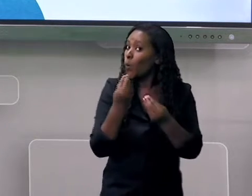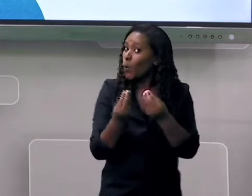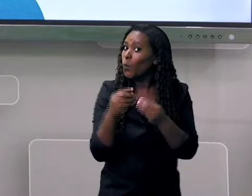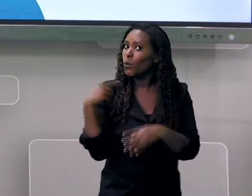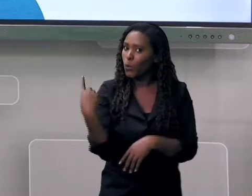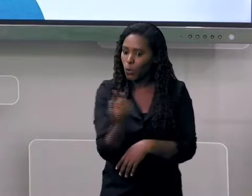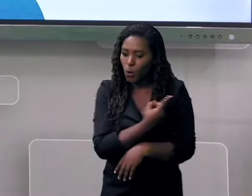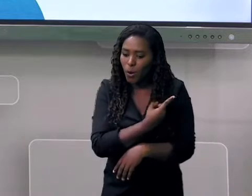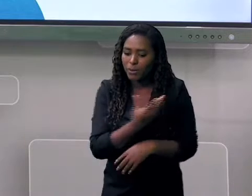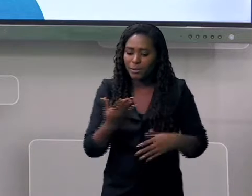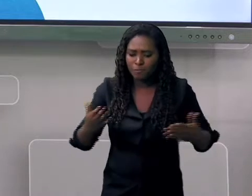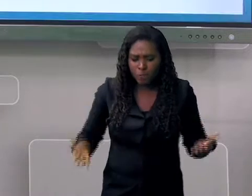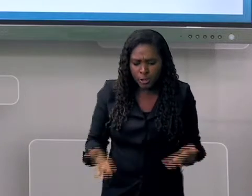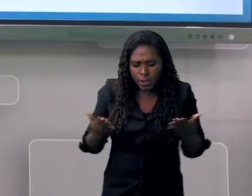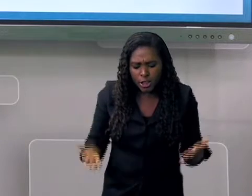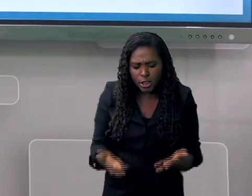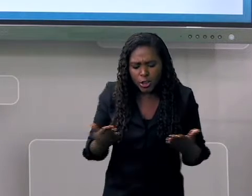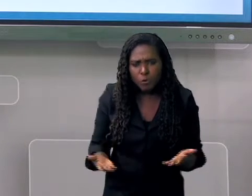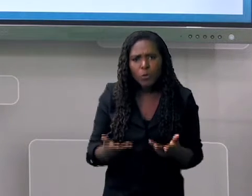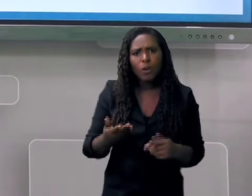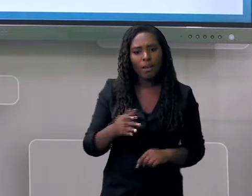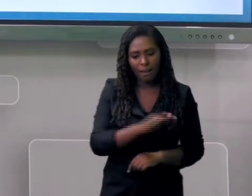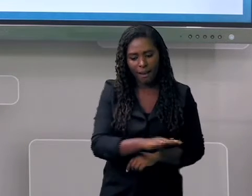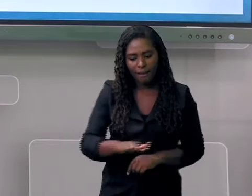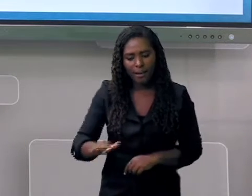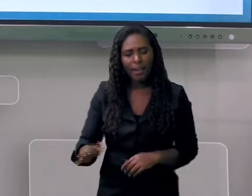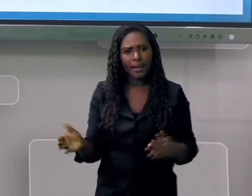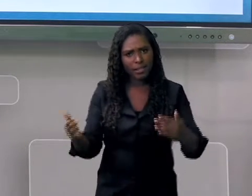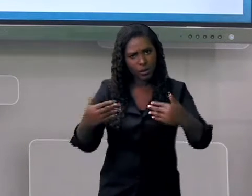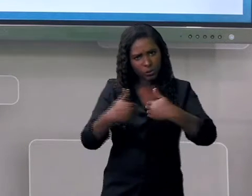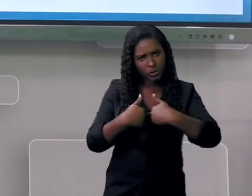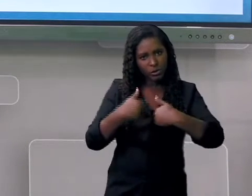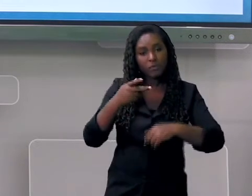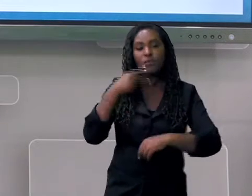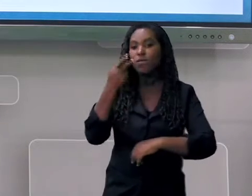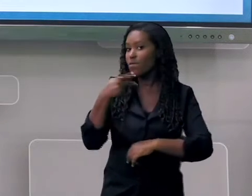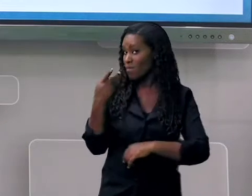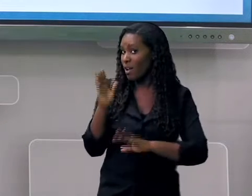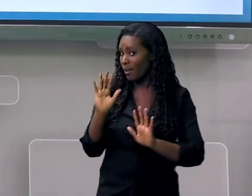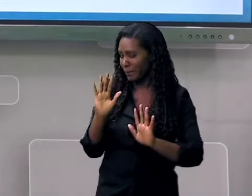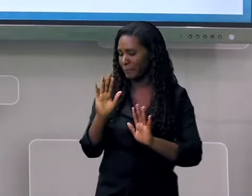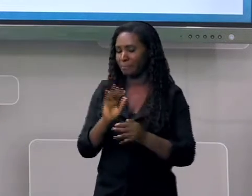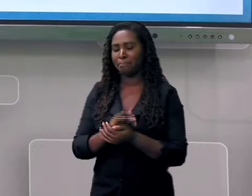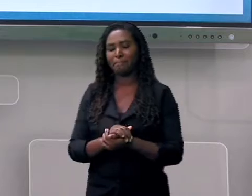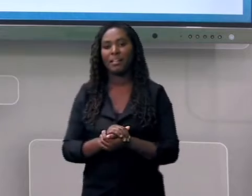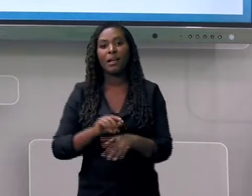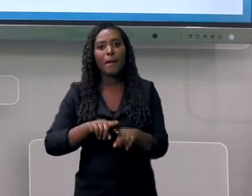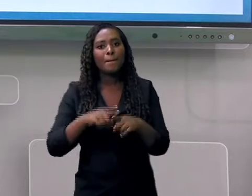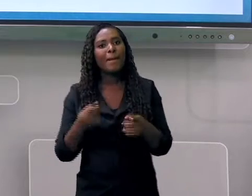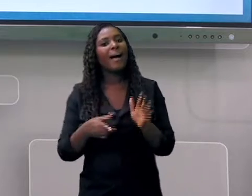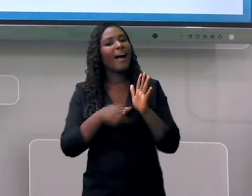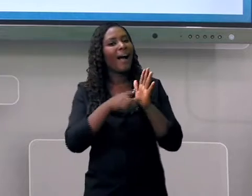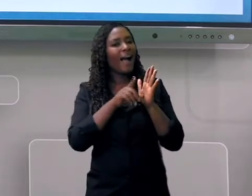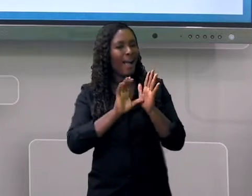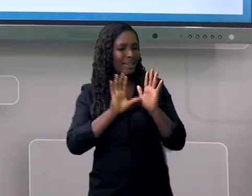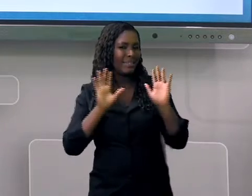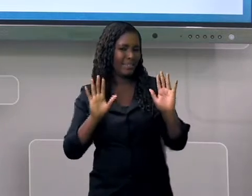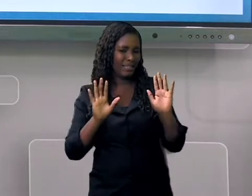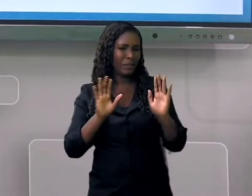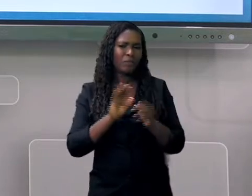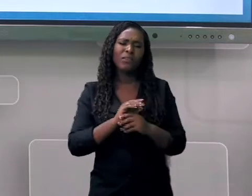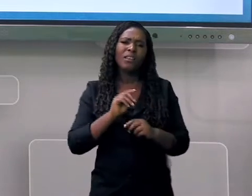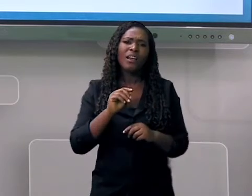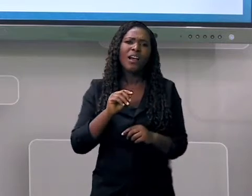cedo. Mas antes de tudo, vamos lembrar aí um pouquinho do que é o autismo, né? O